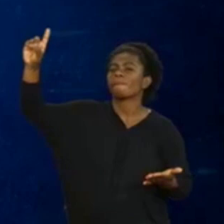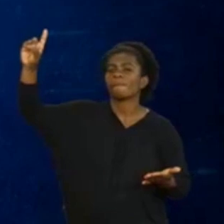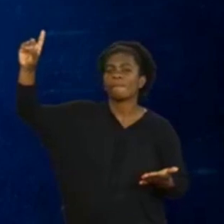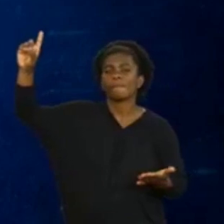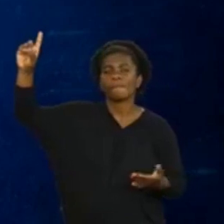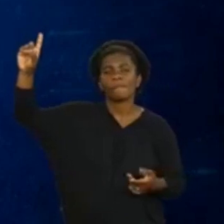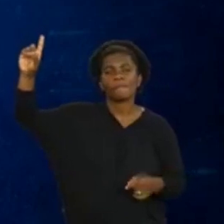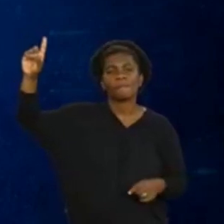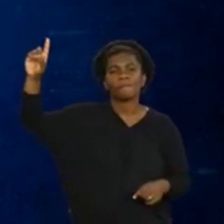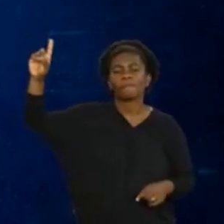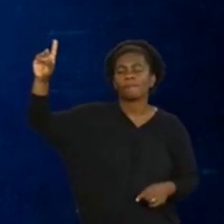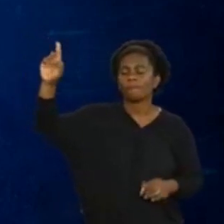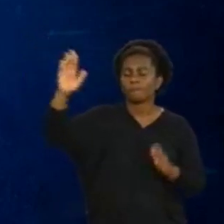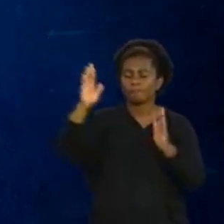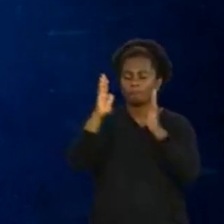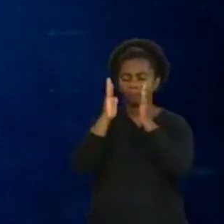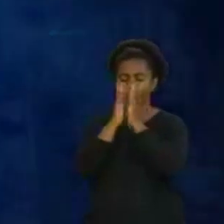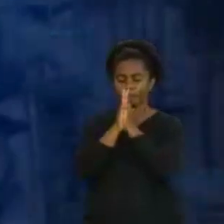Deus de Abraão,